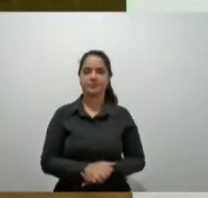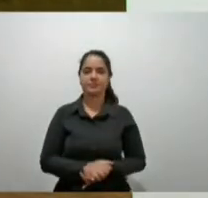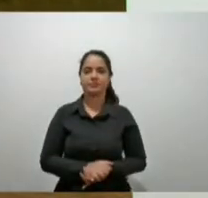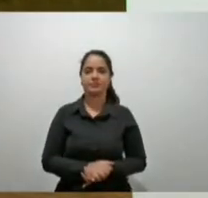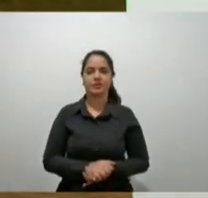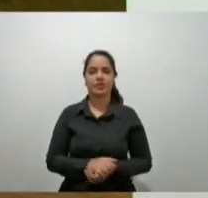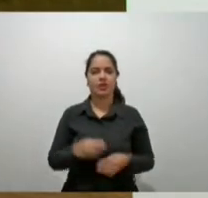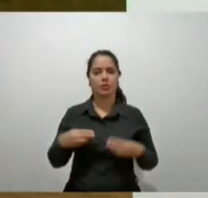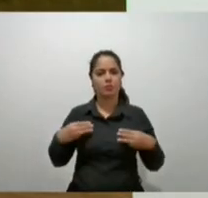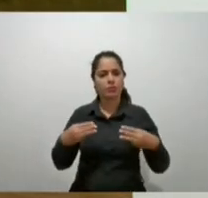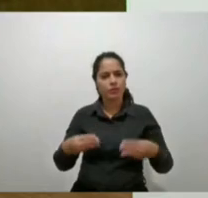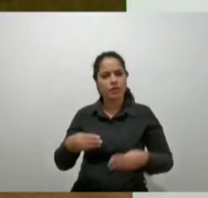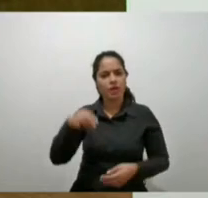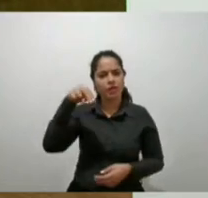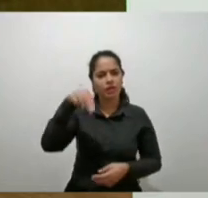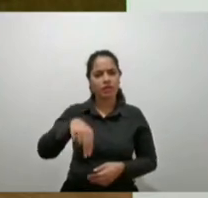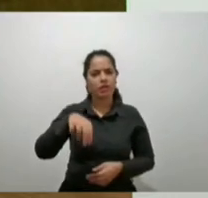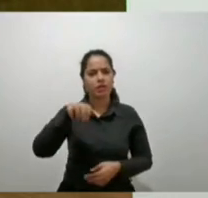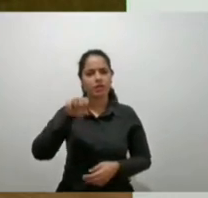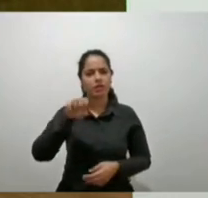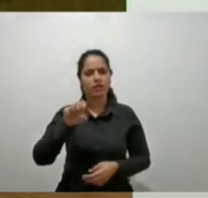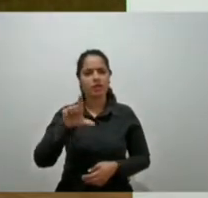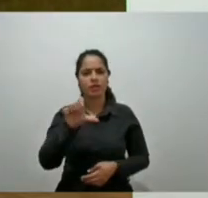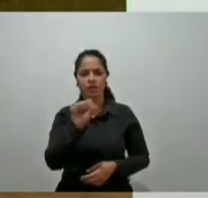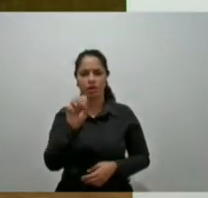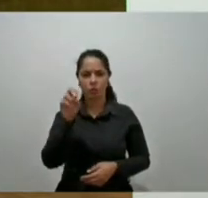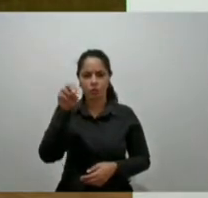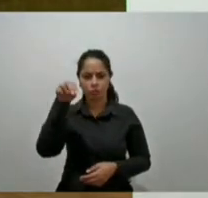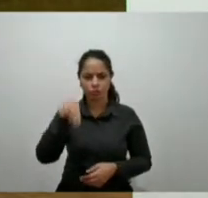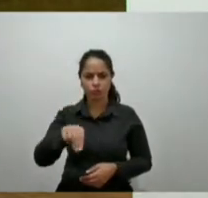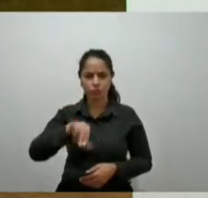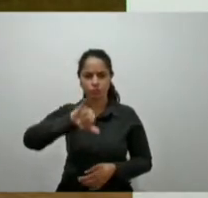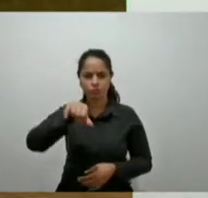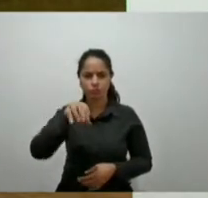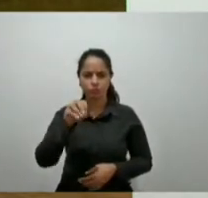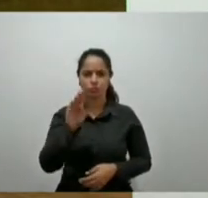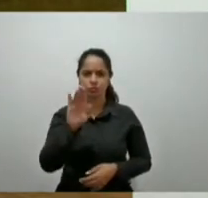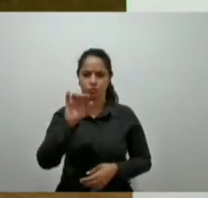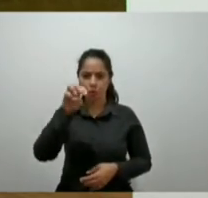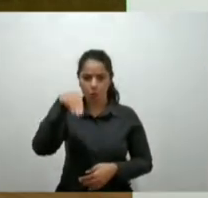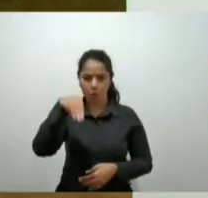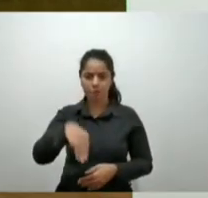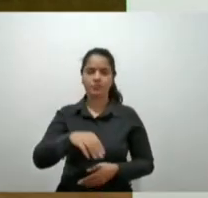gente viu agora recentemente um caso de uma outra organização financeira, né, que